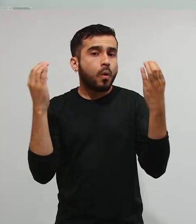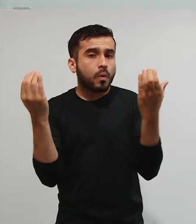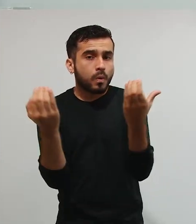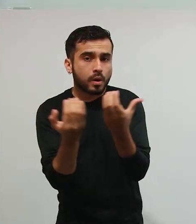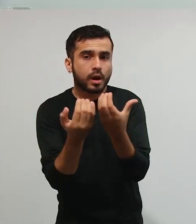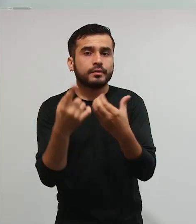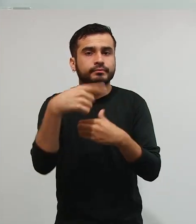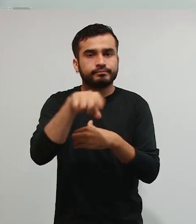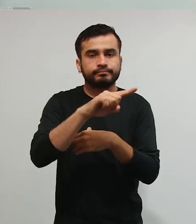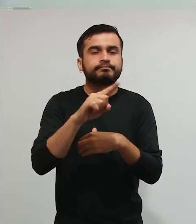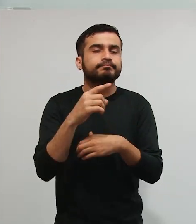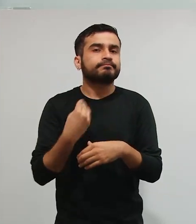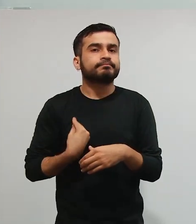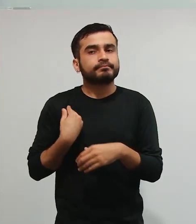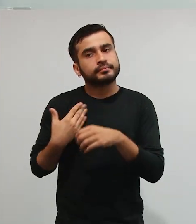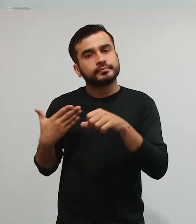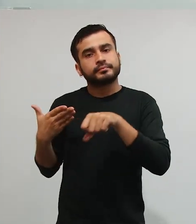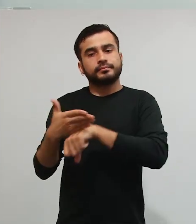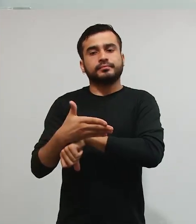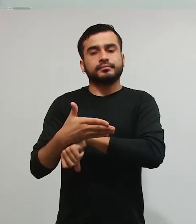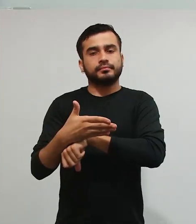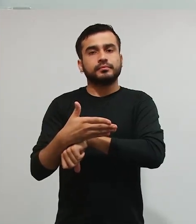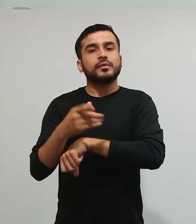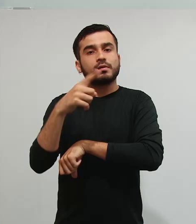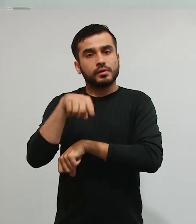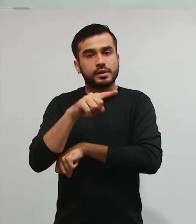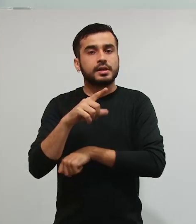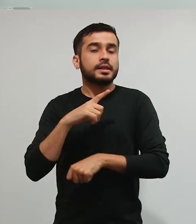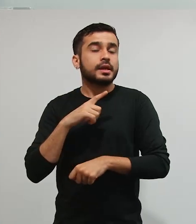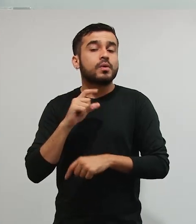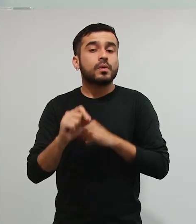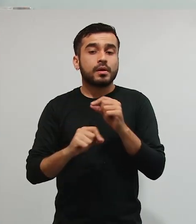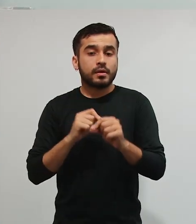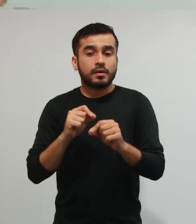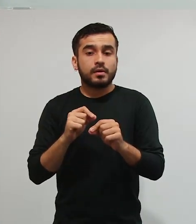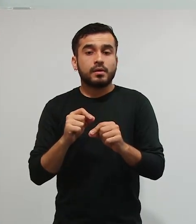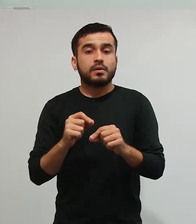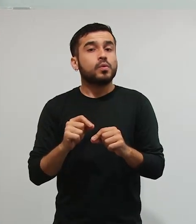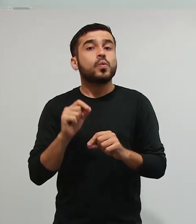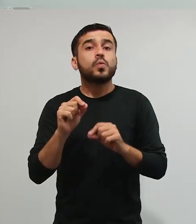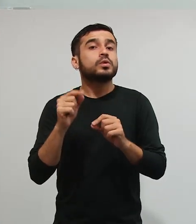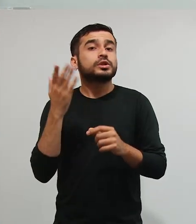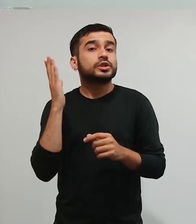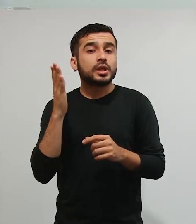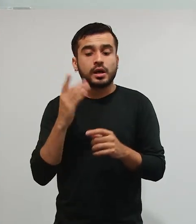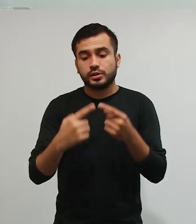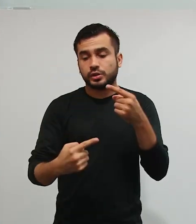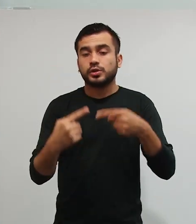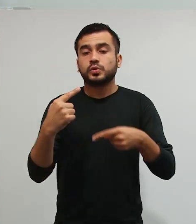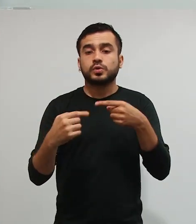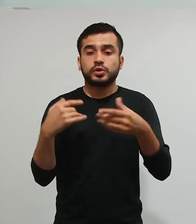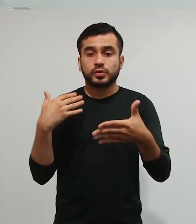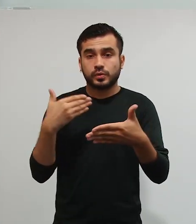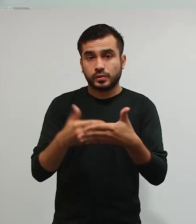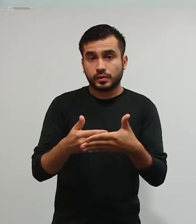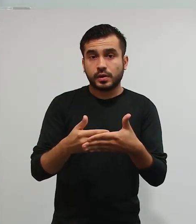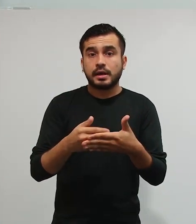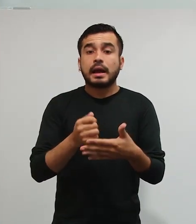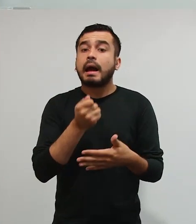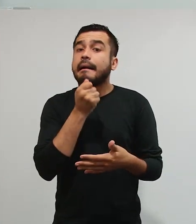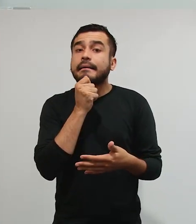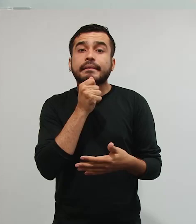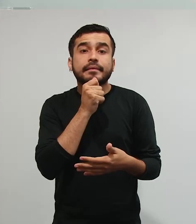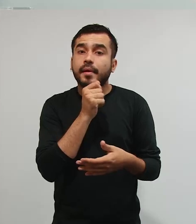etc. E aí você calça a sandália da humildade e você coloca que o que você discutiu até o